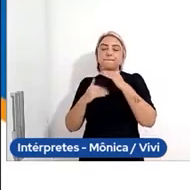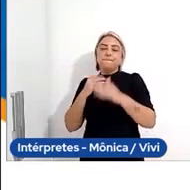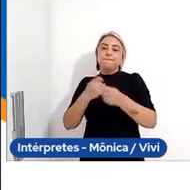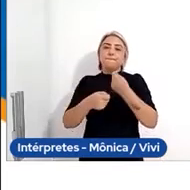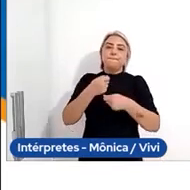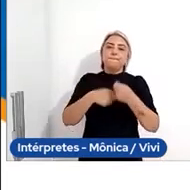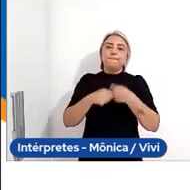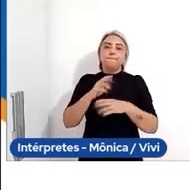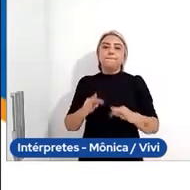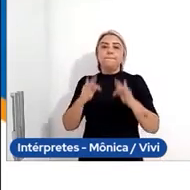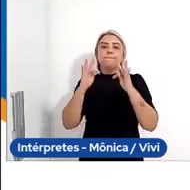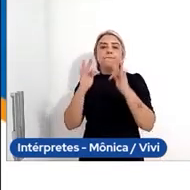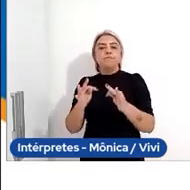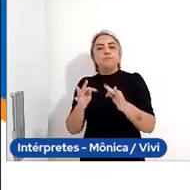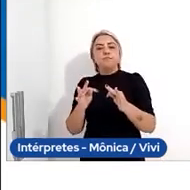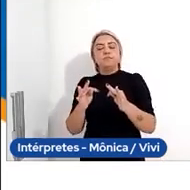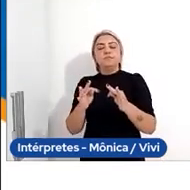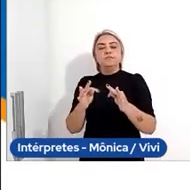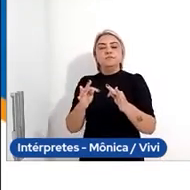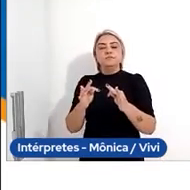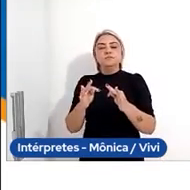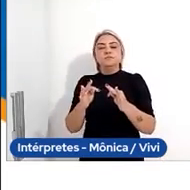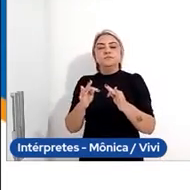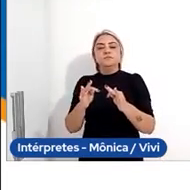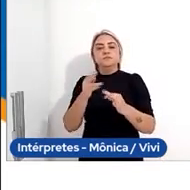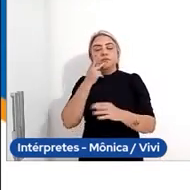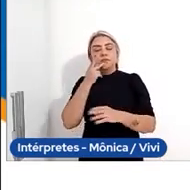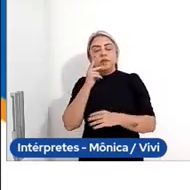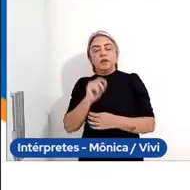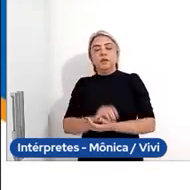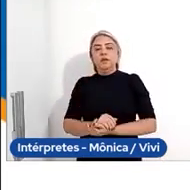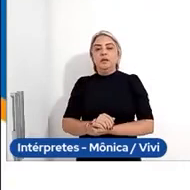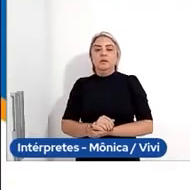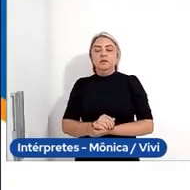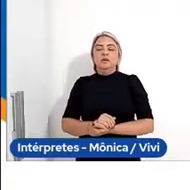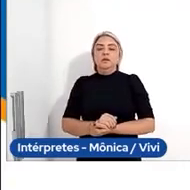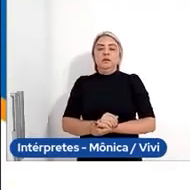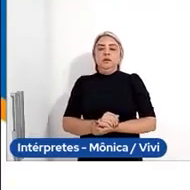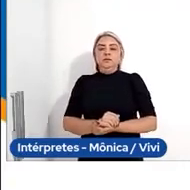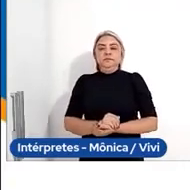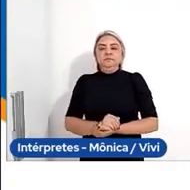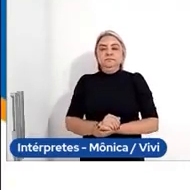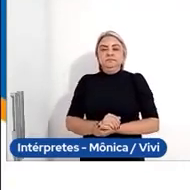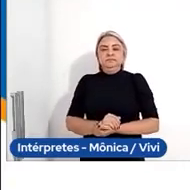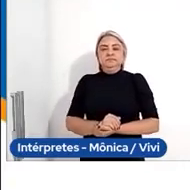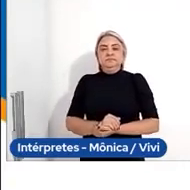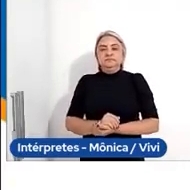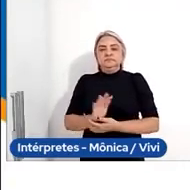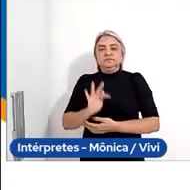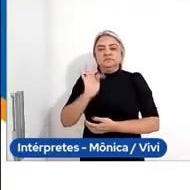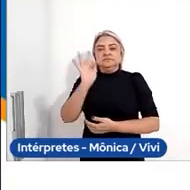econômico, tecnológico, e eu estou falando essas coisas, fica parecendo um